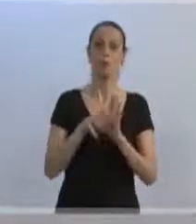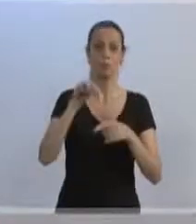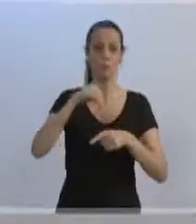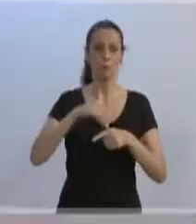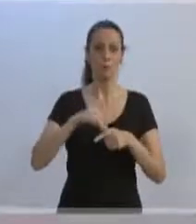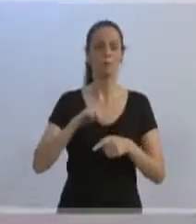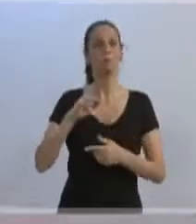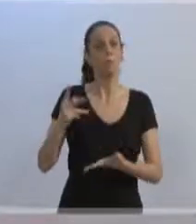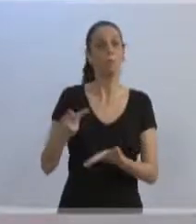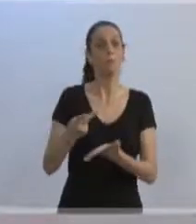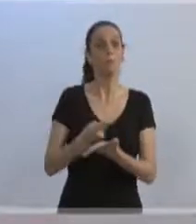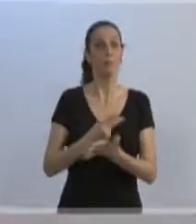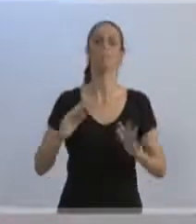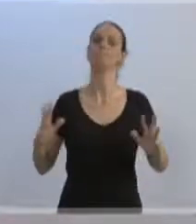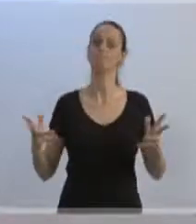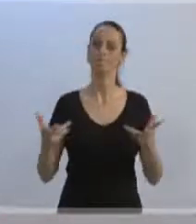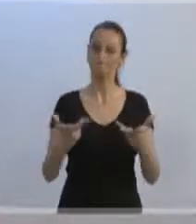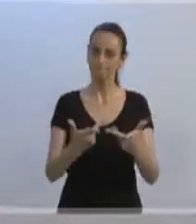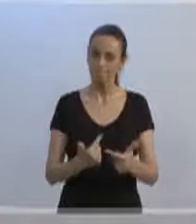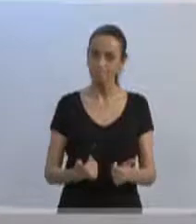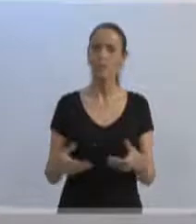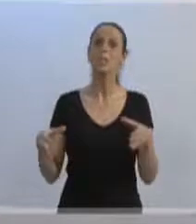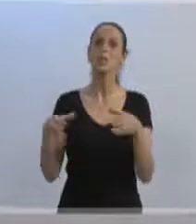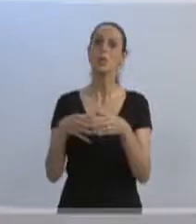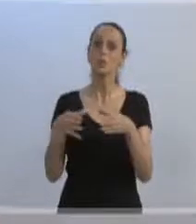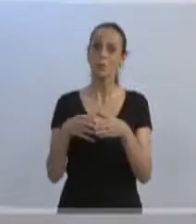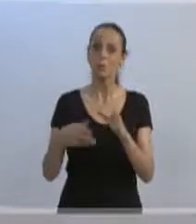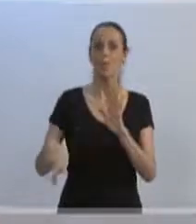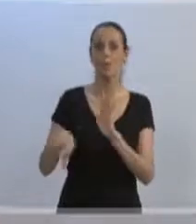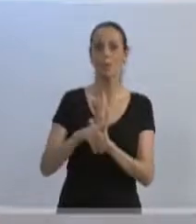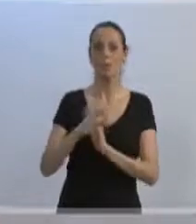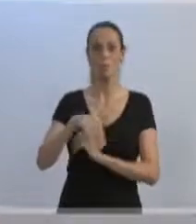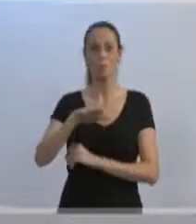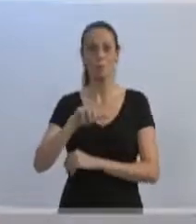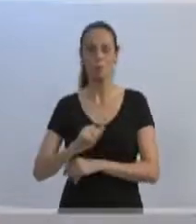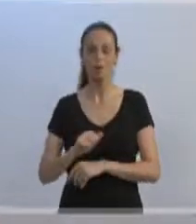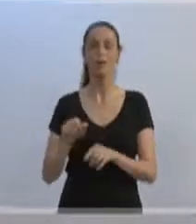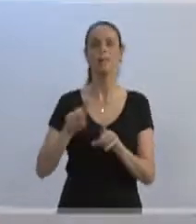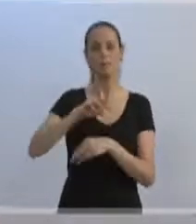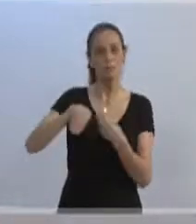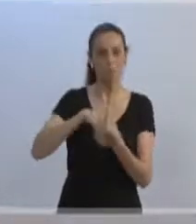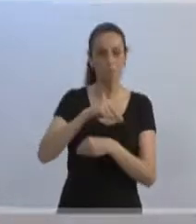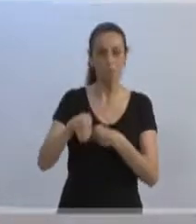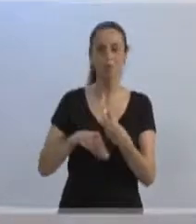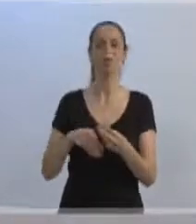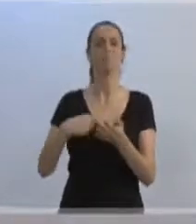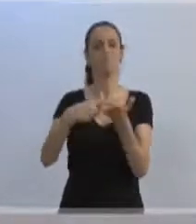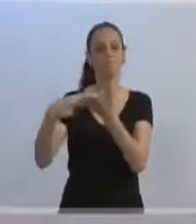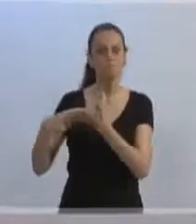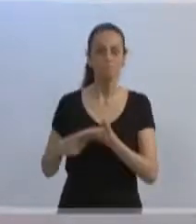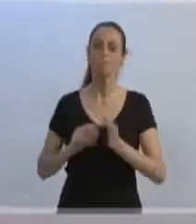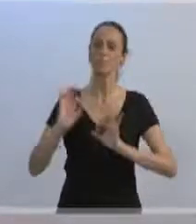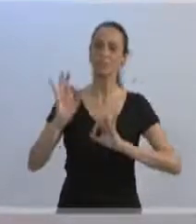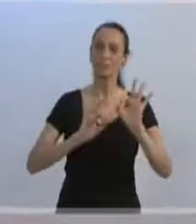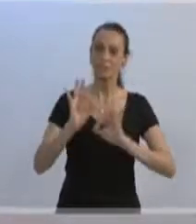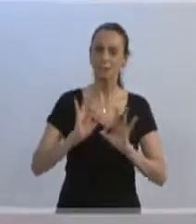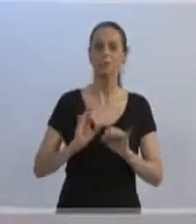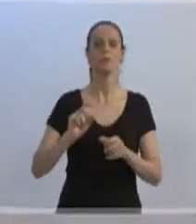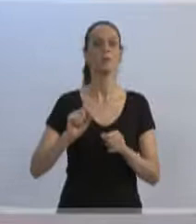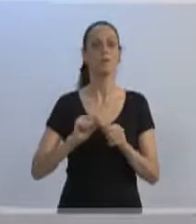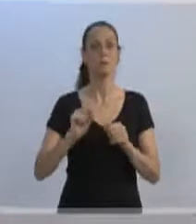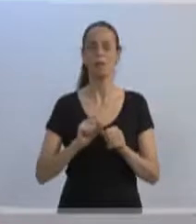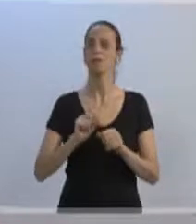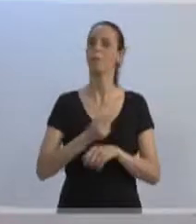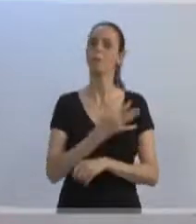realização aqui de todo esse coletivo do colméia das pessoas que se mobilizaram é e se reuniram e fizeram diversas reuniões